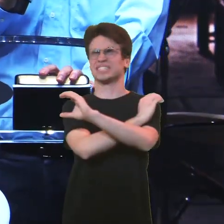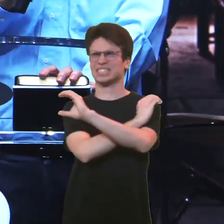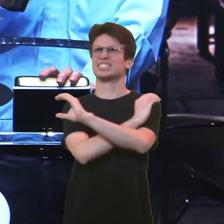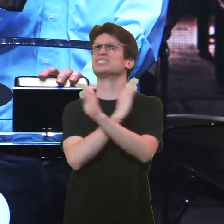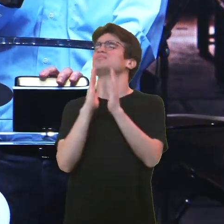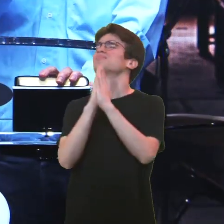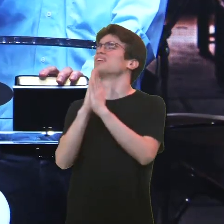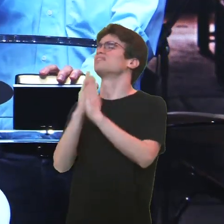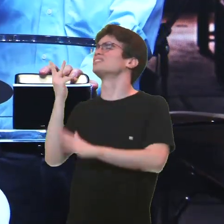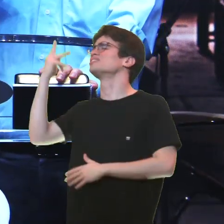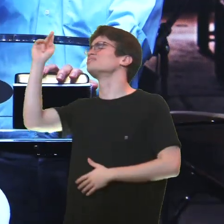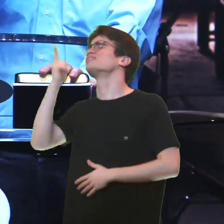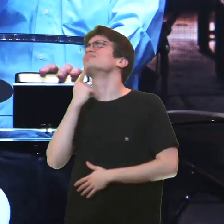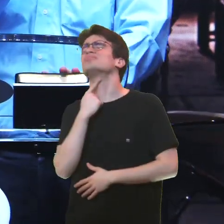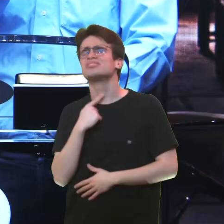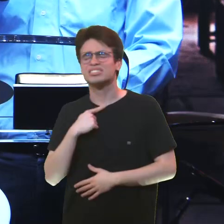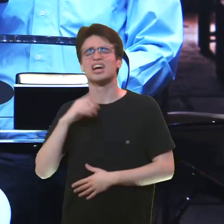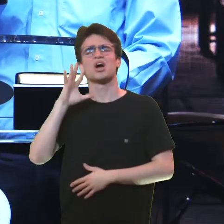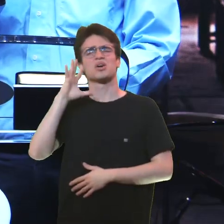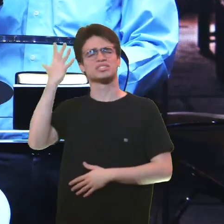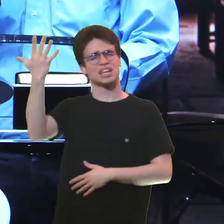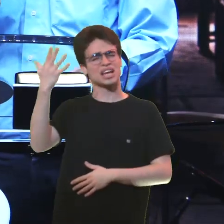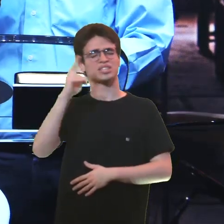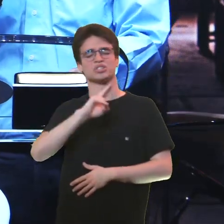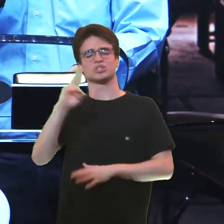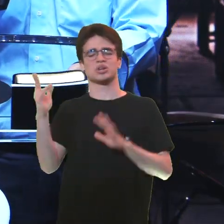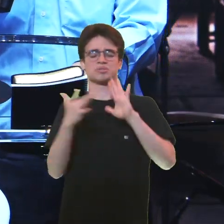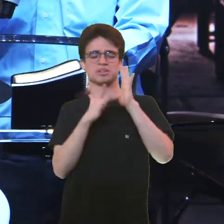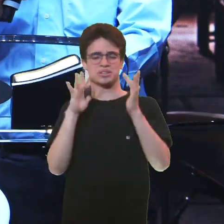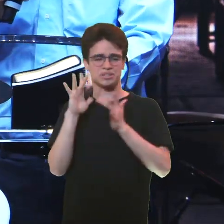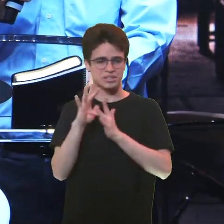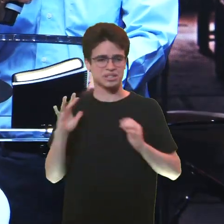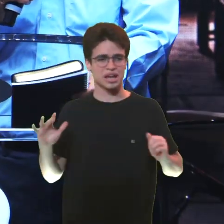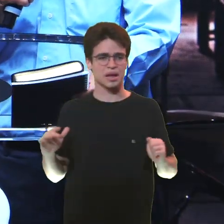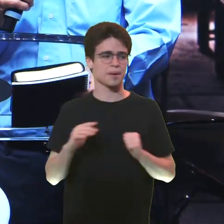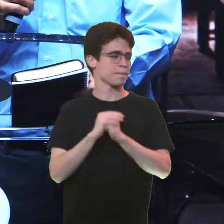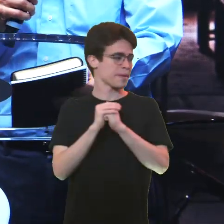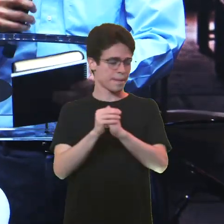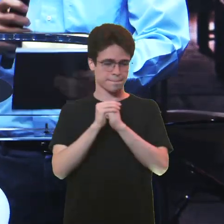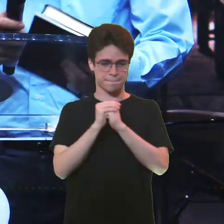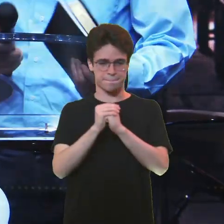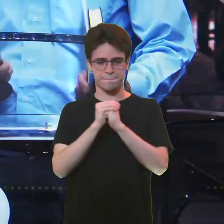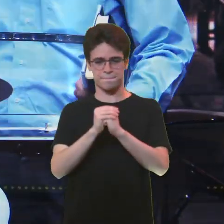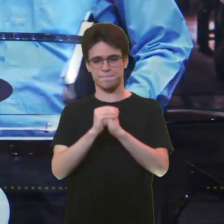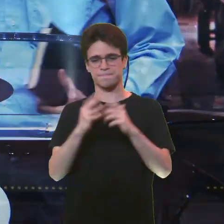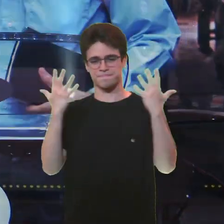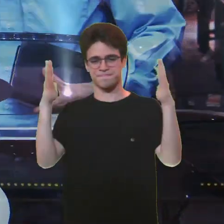feita a sua En vontade. el nombre de Jesús. No nome de Jesus. Amén. Amém.